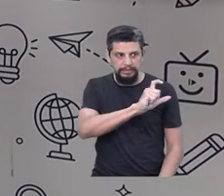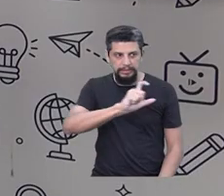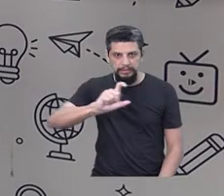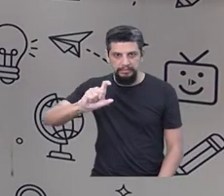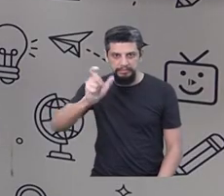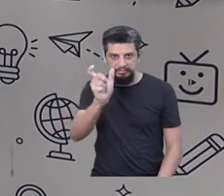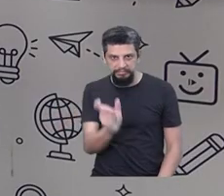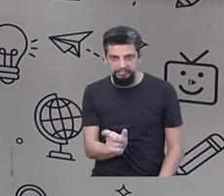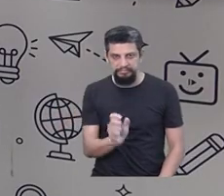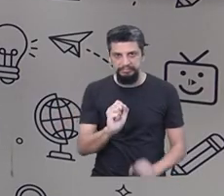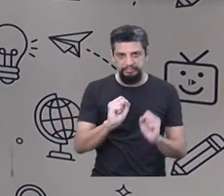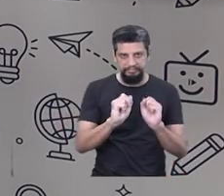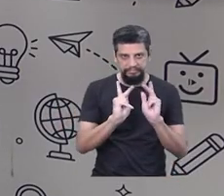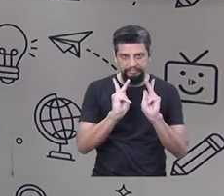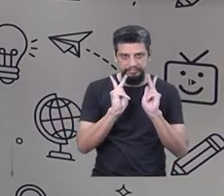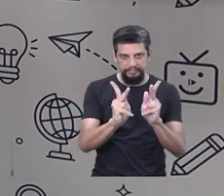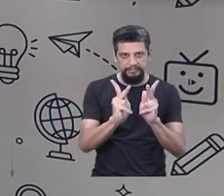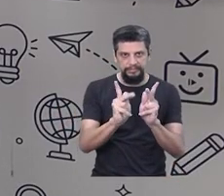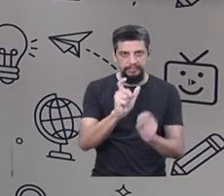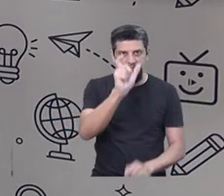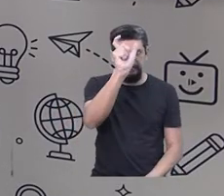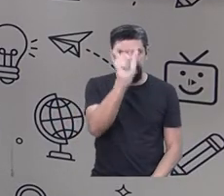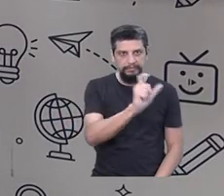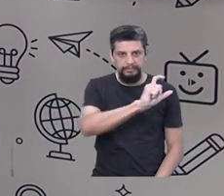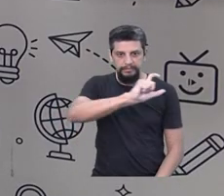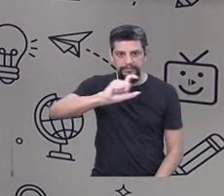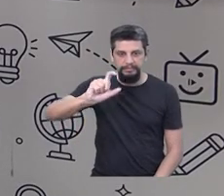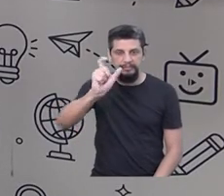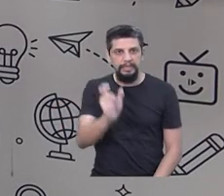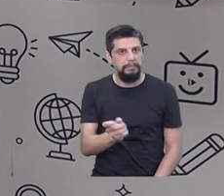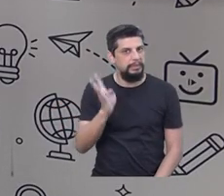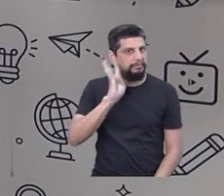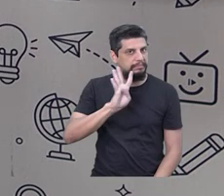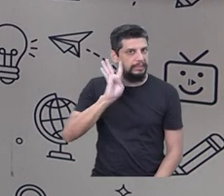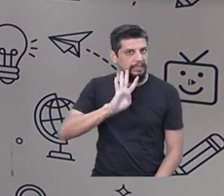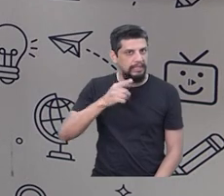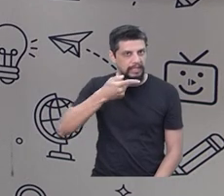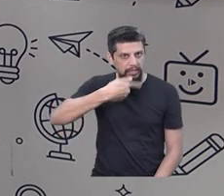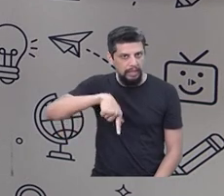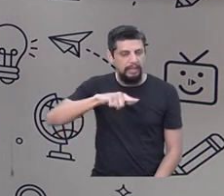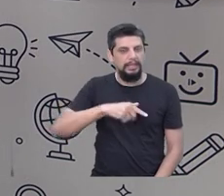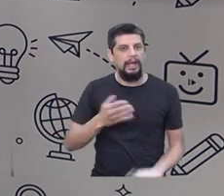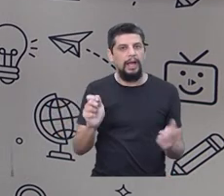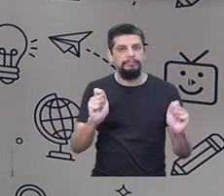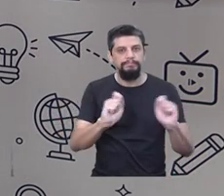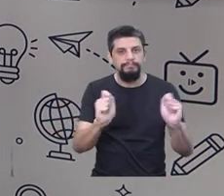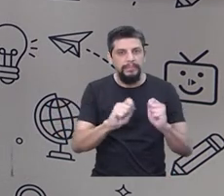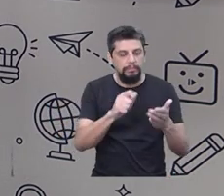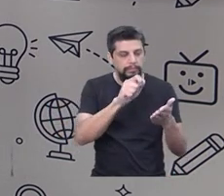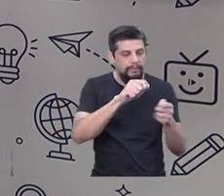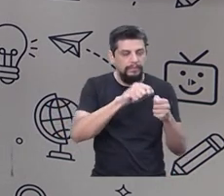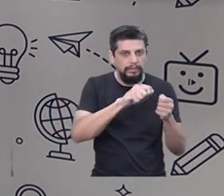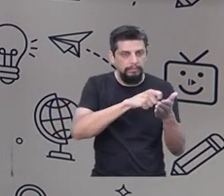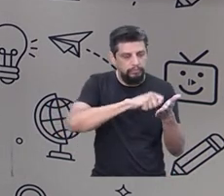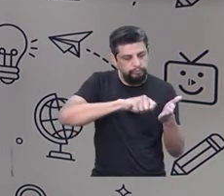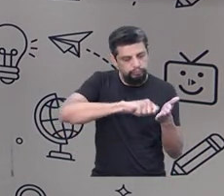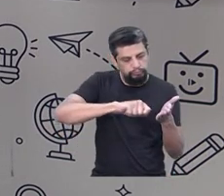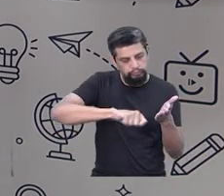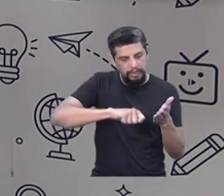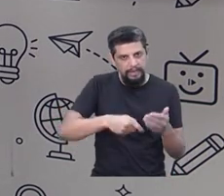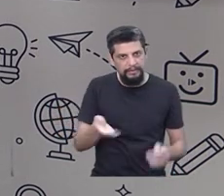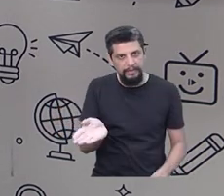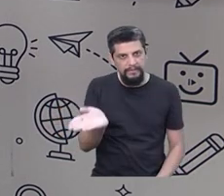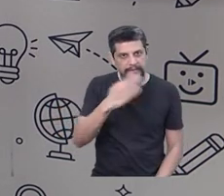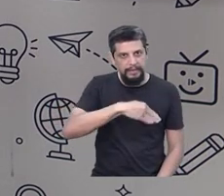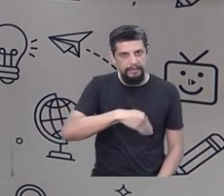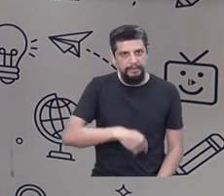cruzadinha gigante. Cruzadinha é algo muito divertido e que nós adultos adoramos preencher, não é mesmo?